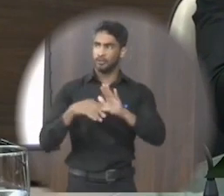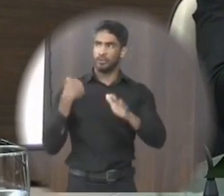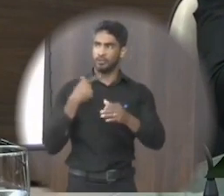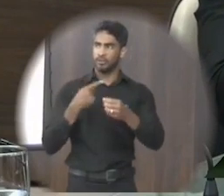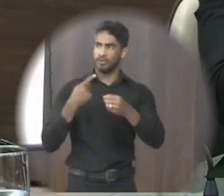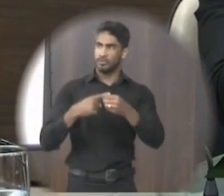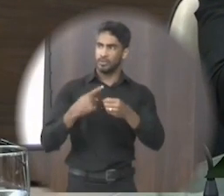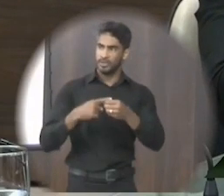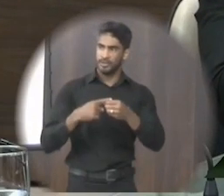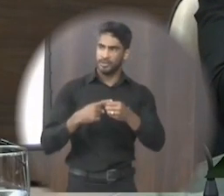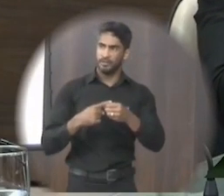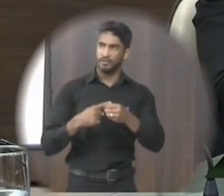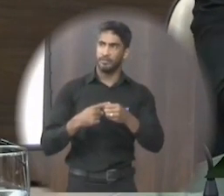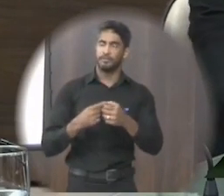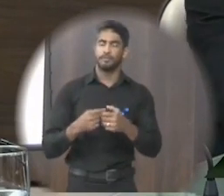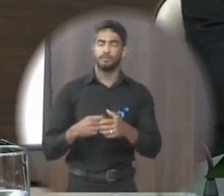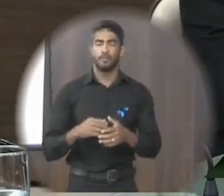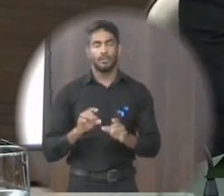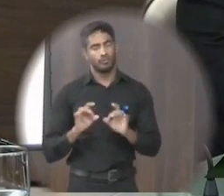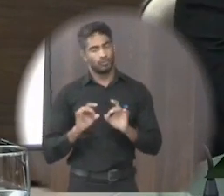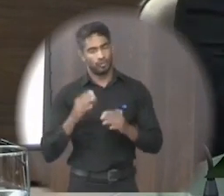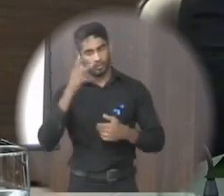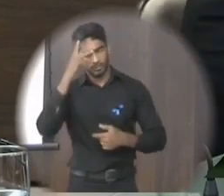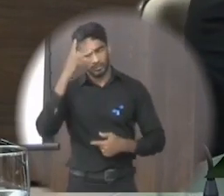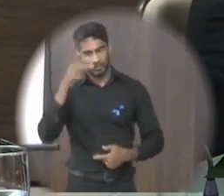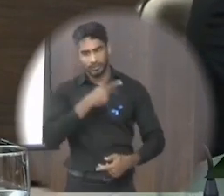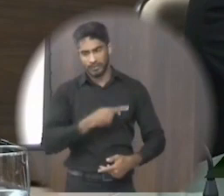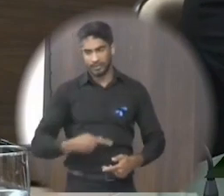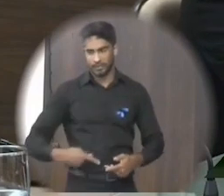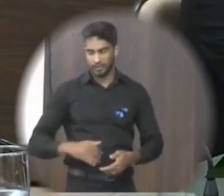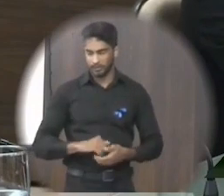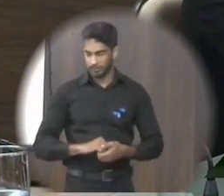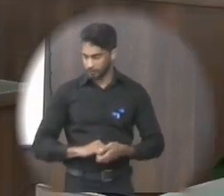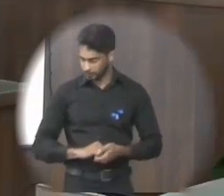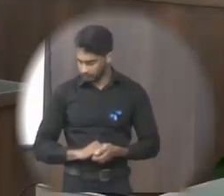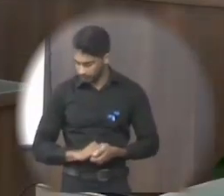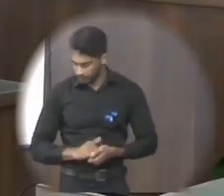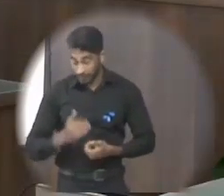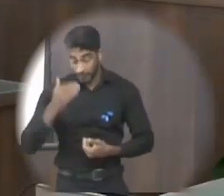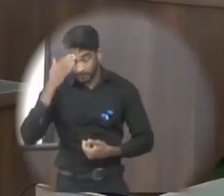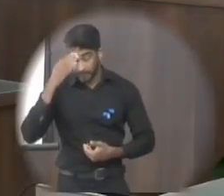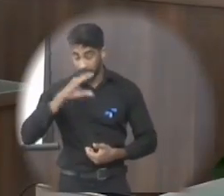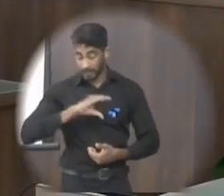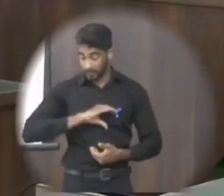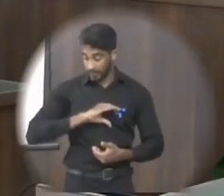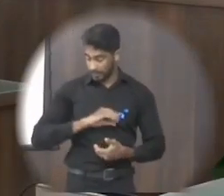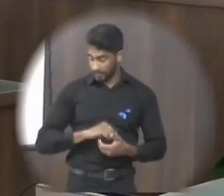solucionar essa extensão. Só isso, presidente. Obrigado, colega.